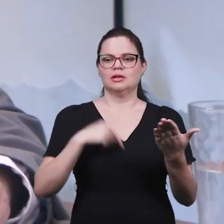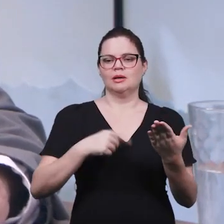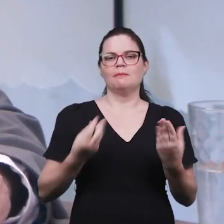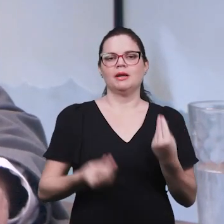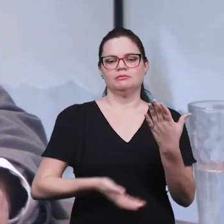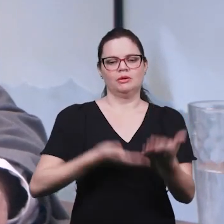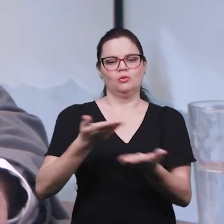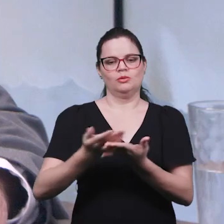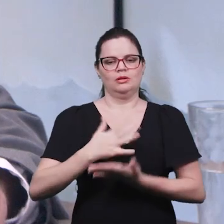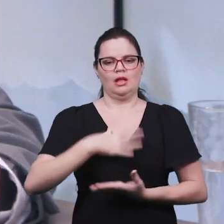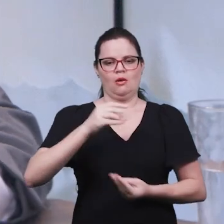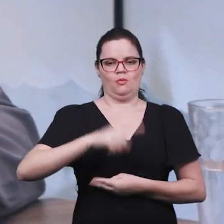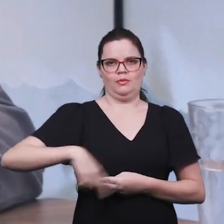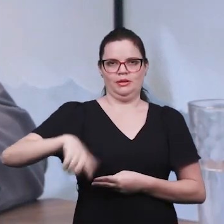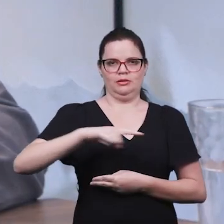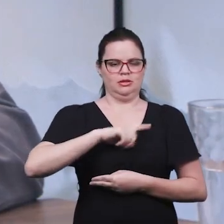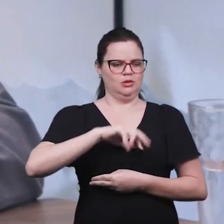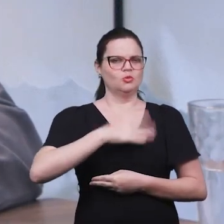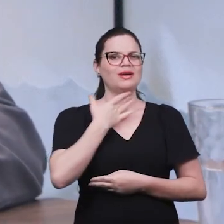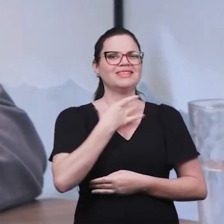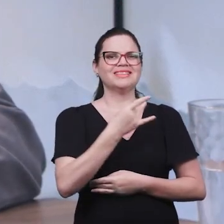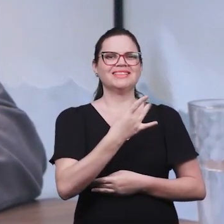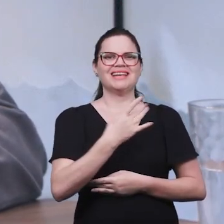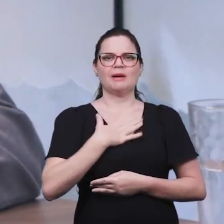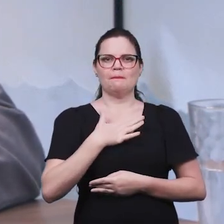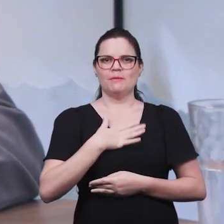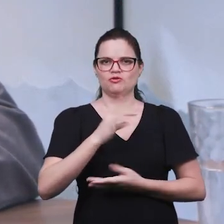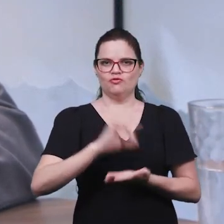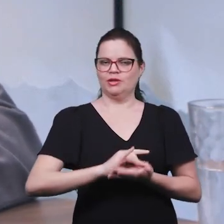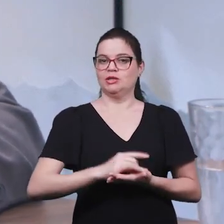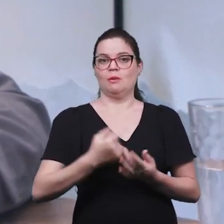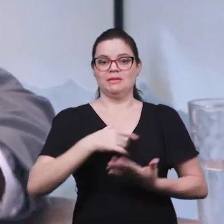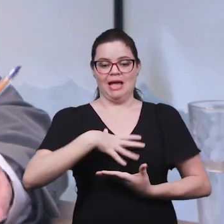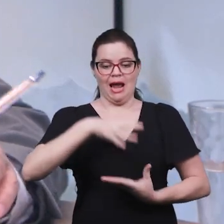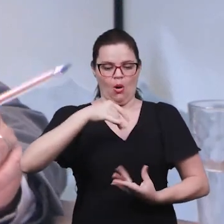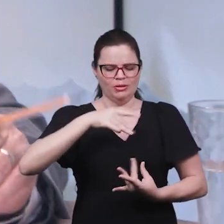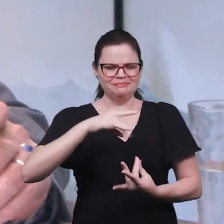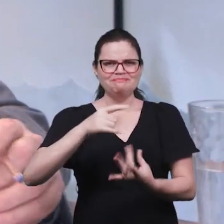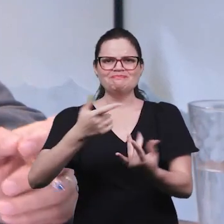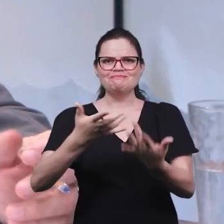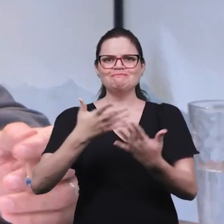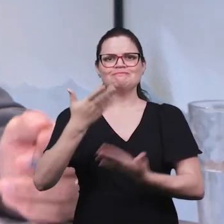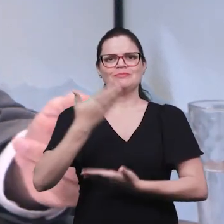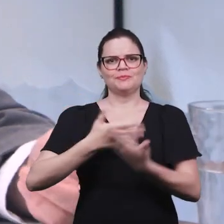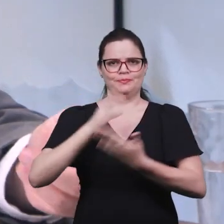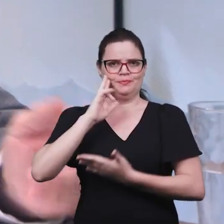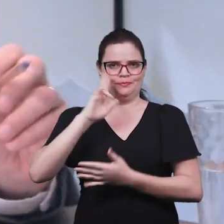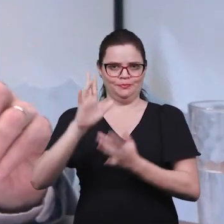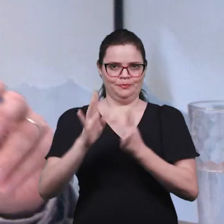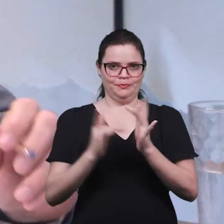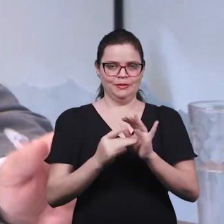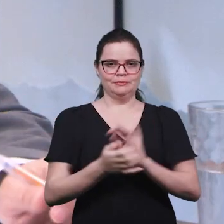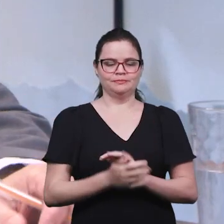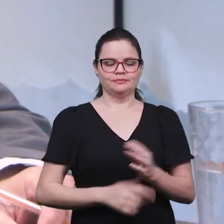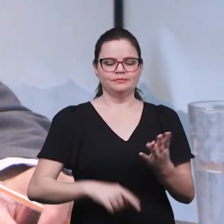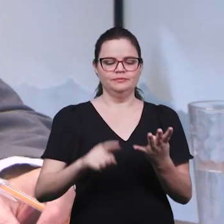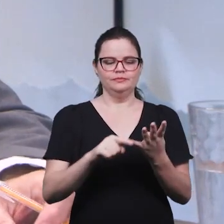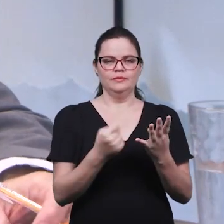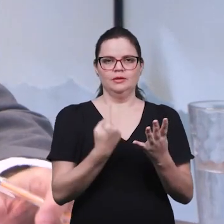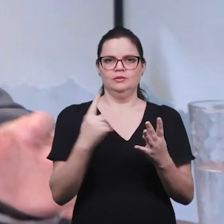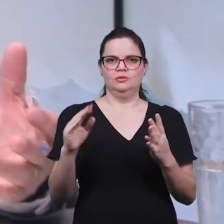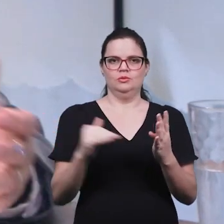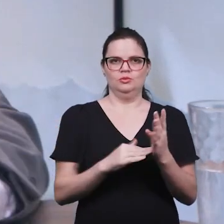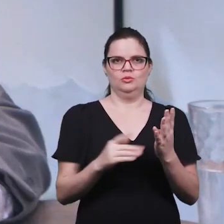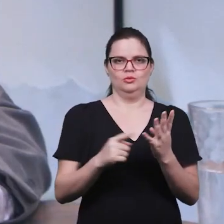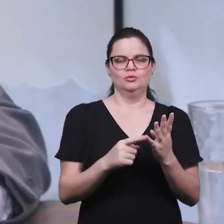da nossa alma, não da nossa carne, do nosso físico, mas da nossa alma. E um último que nós